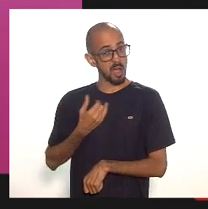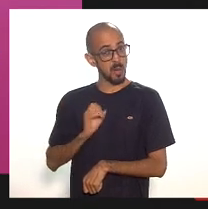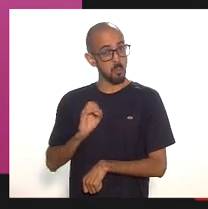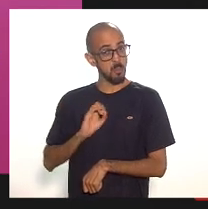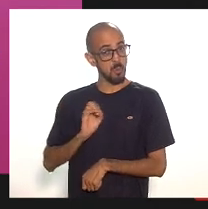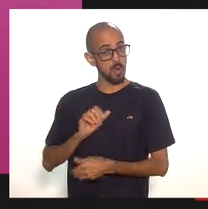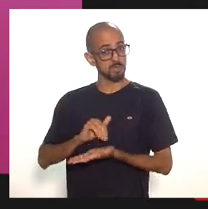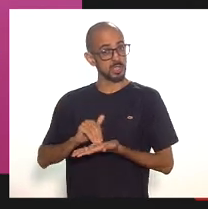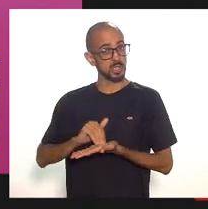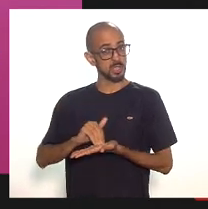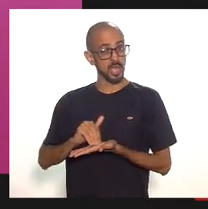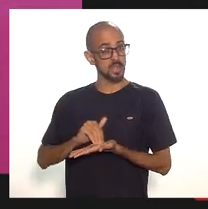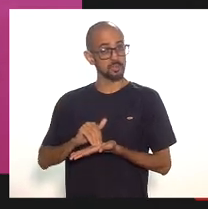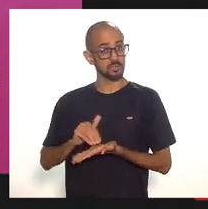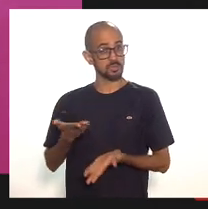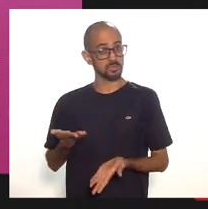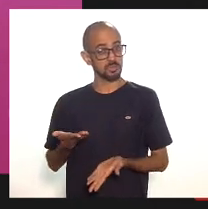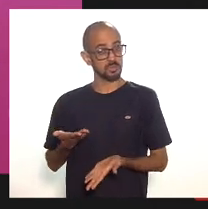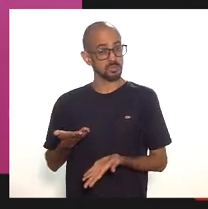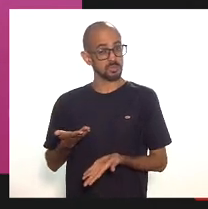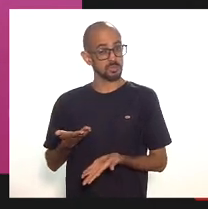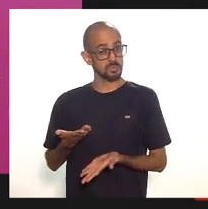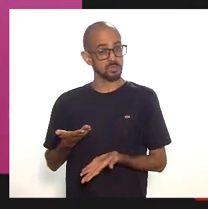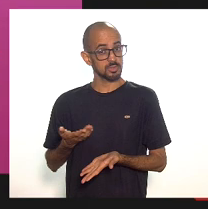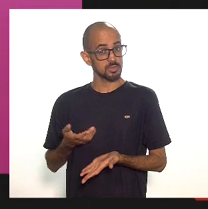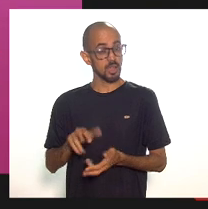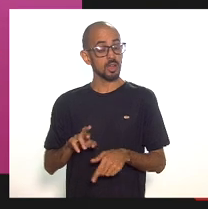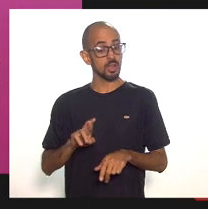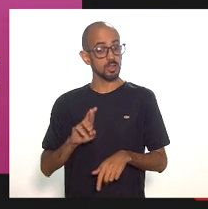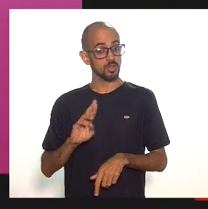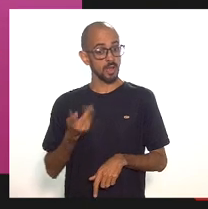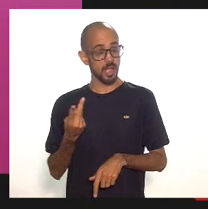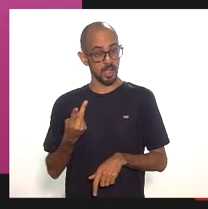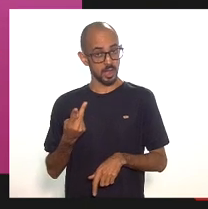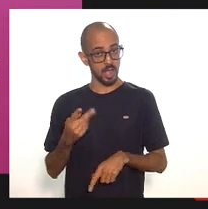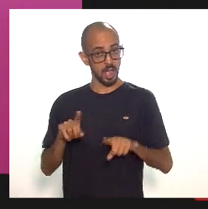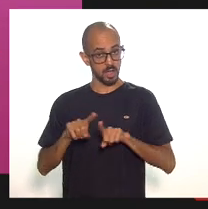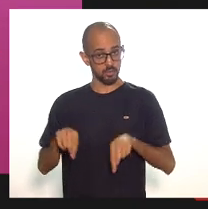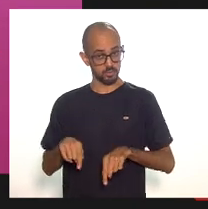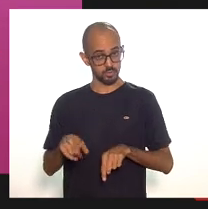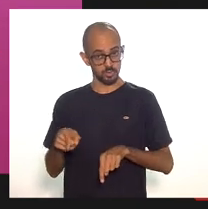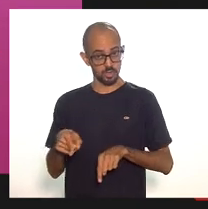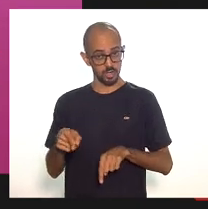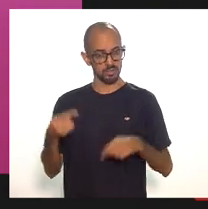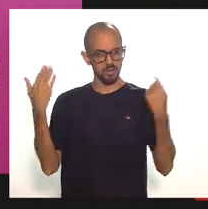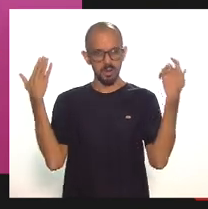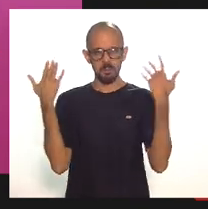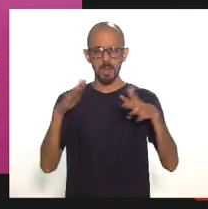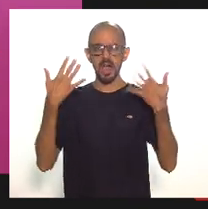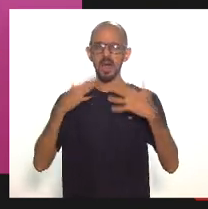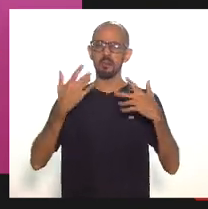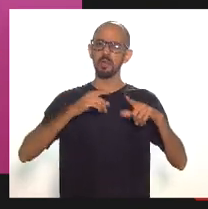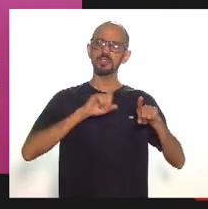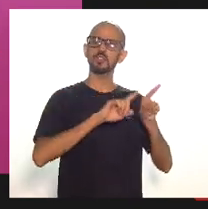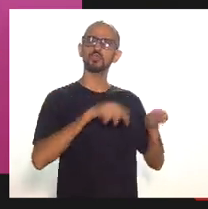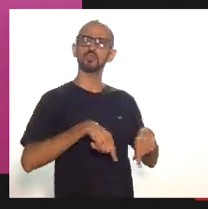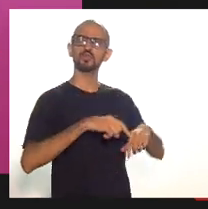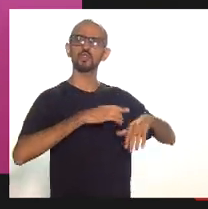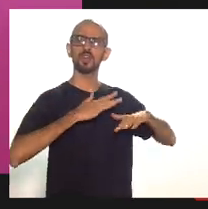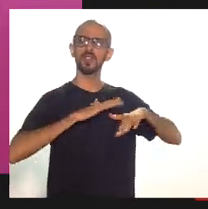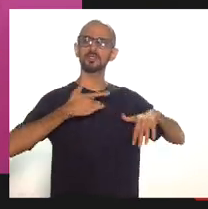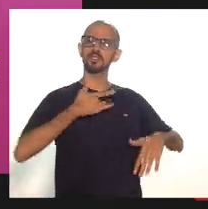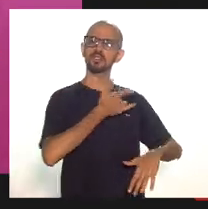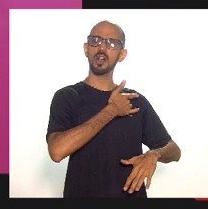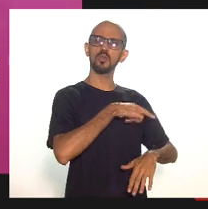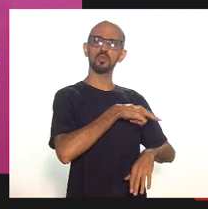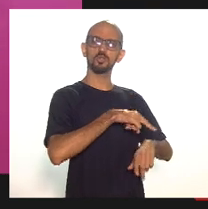em relação aos recursos humanos, e aqui eu quero saudar todos os trabalhadores da área da saúde, né?